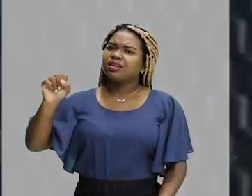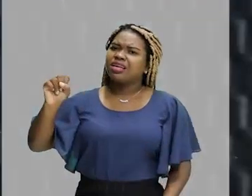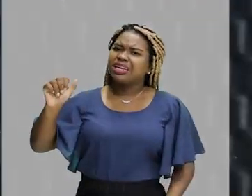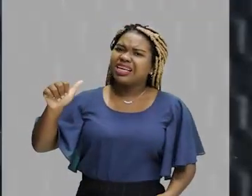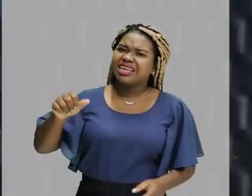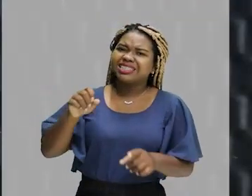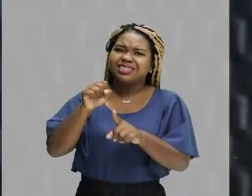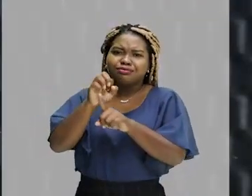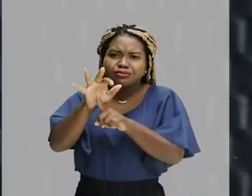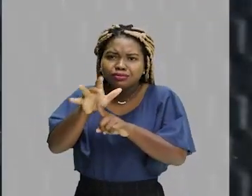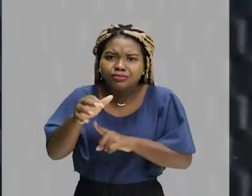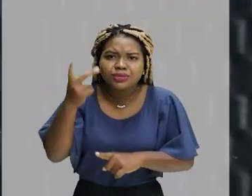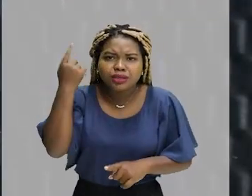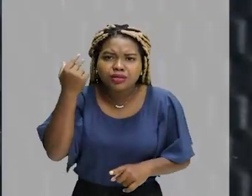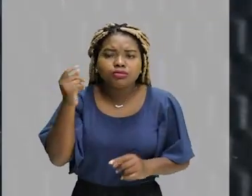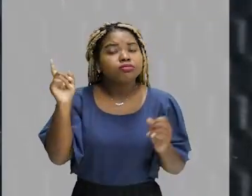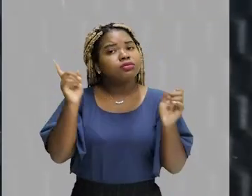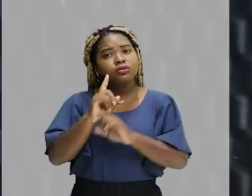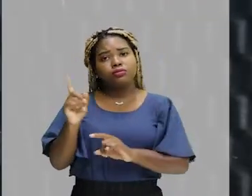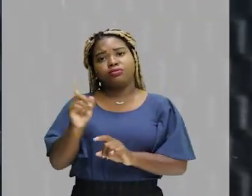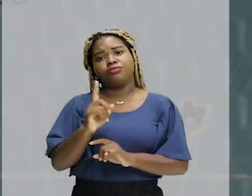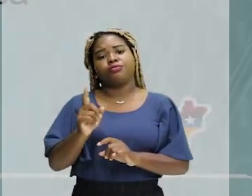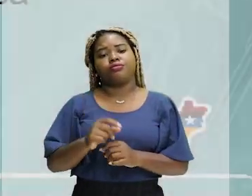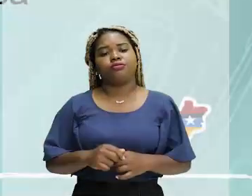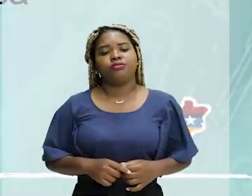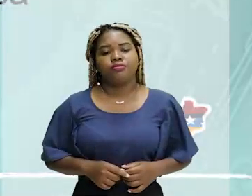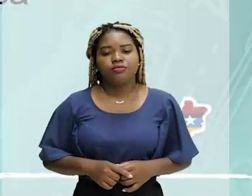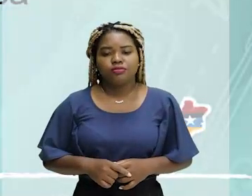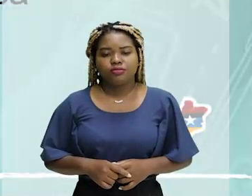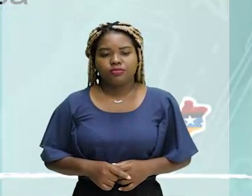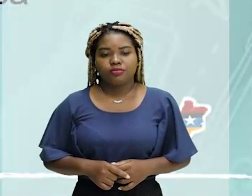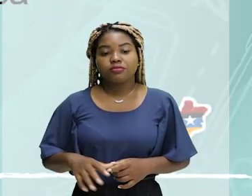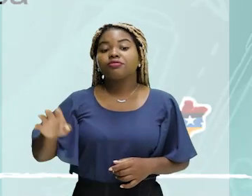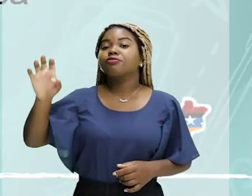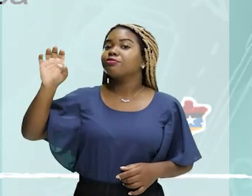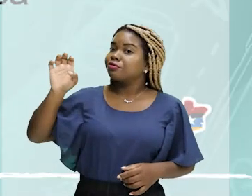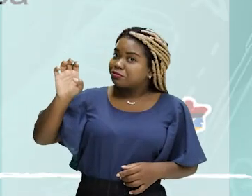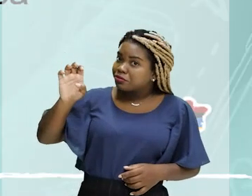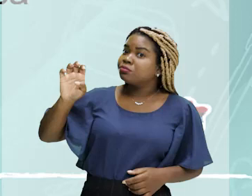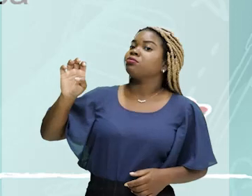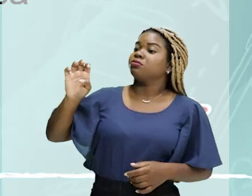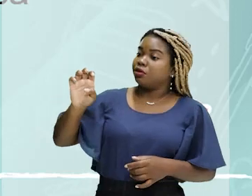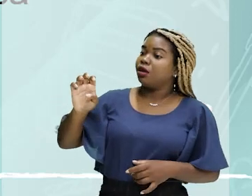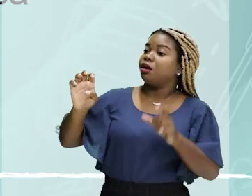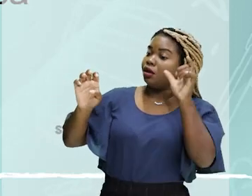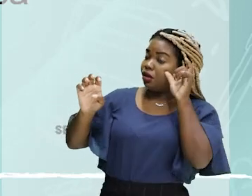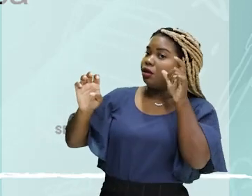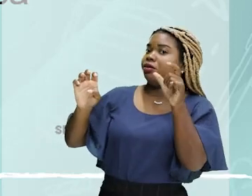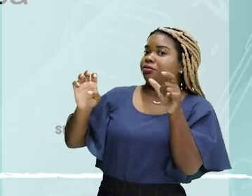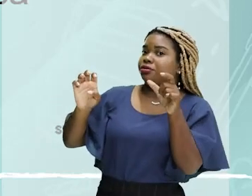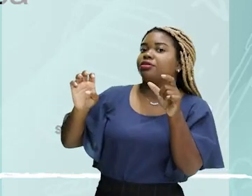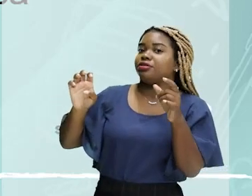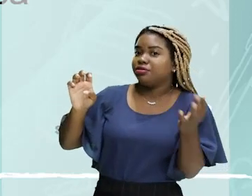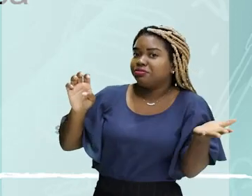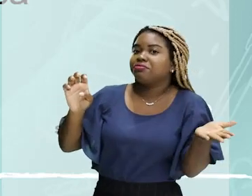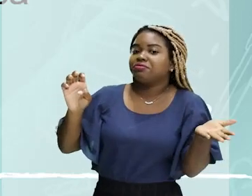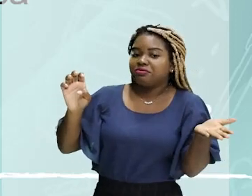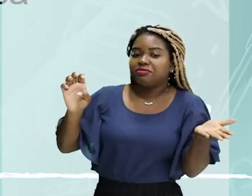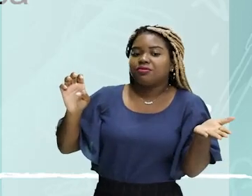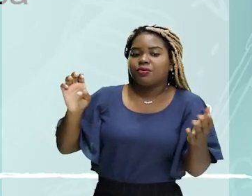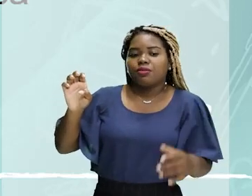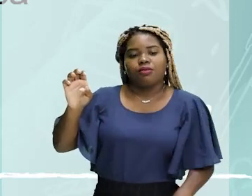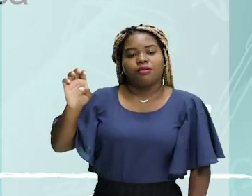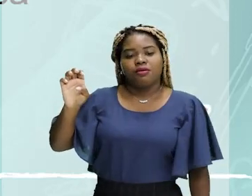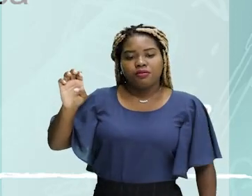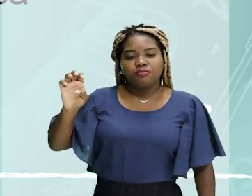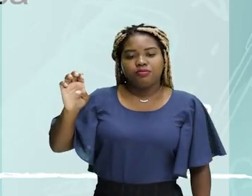o gás natural, é o carvão. Tá? Mas na letra E, olha só que coisa bacana, olhando logo. Na letra